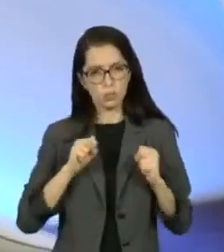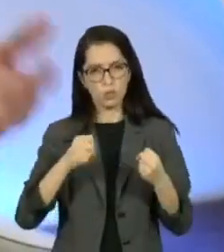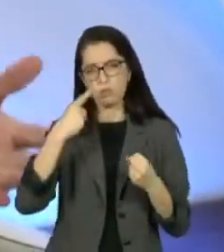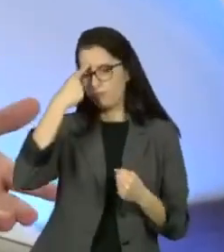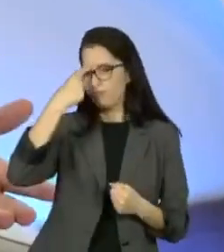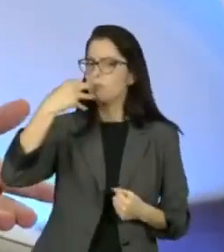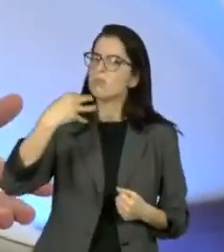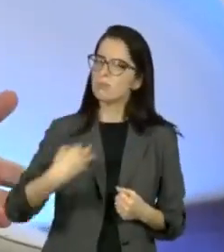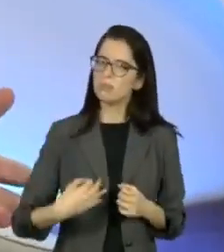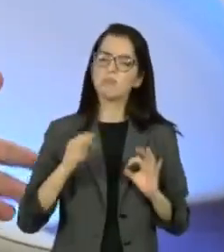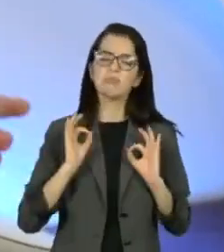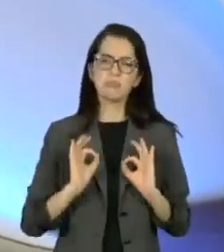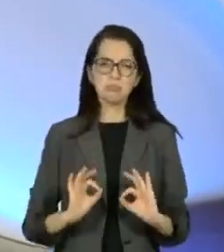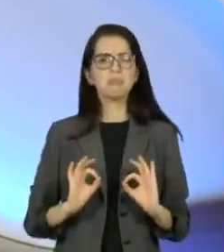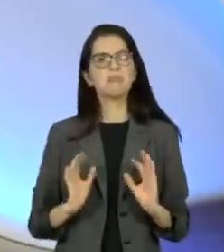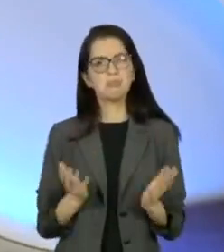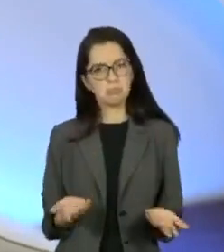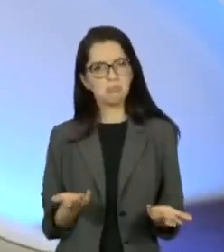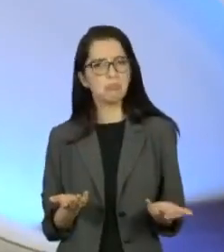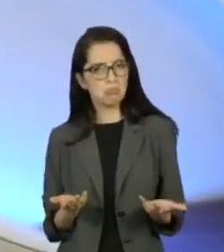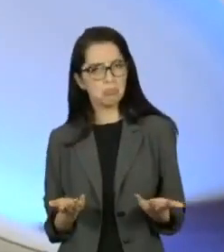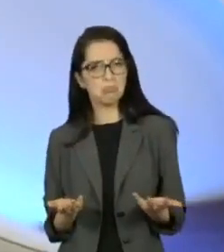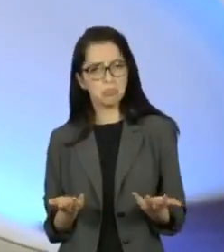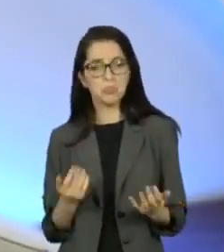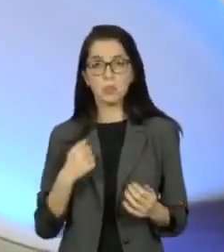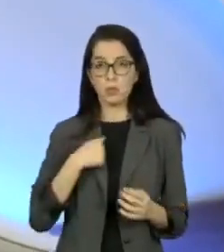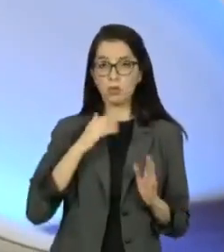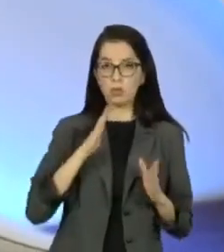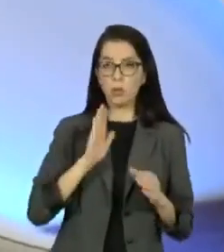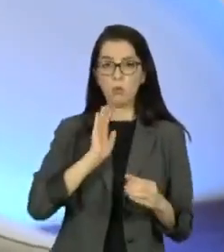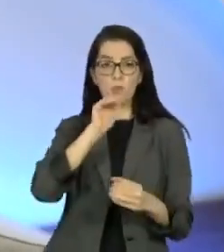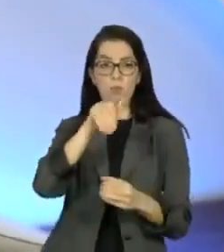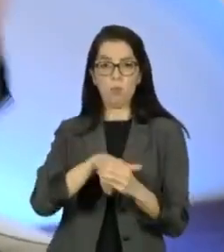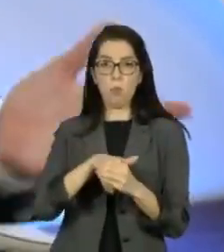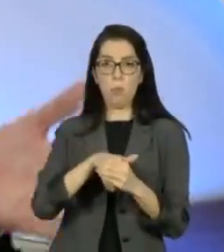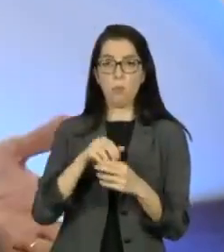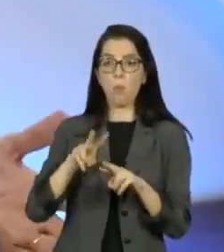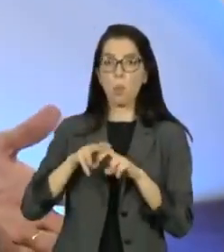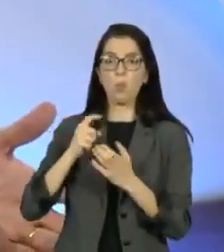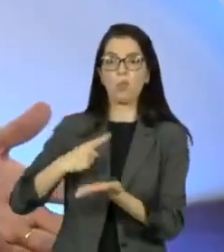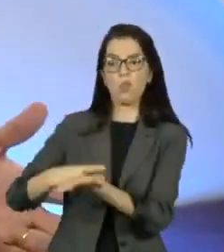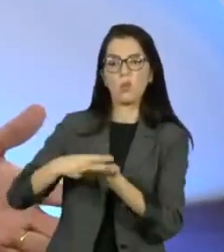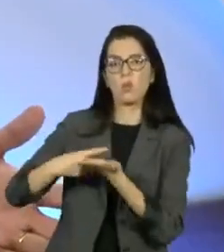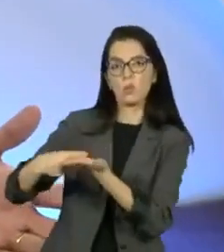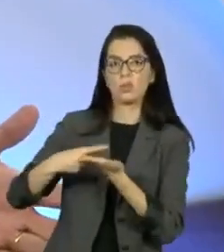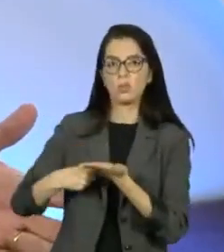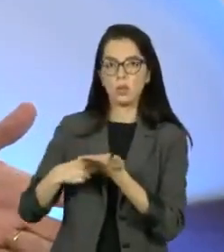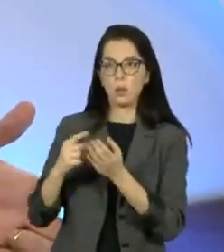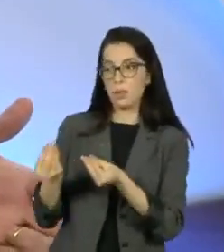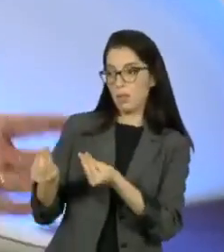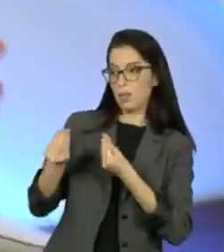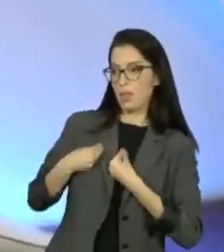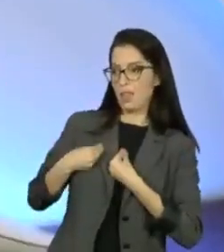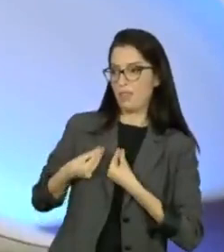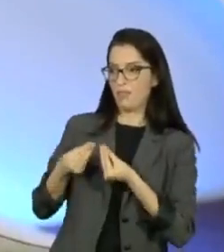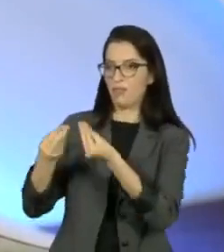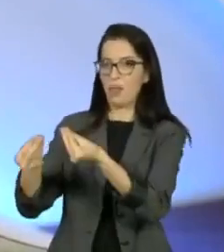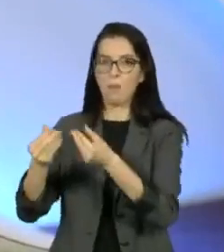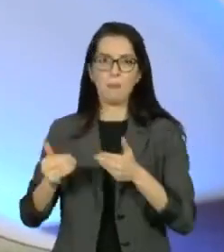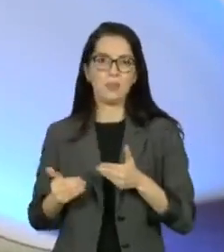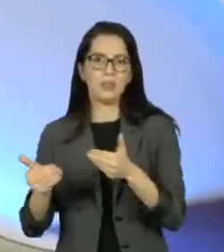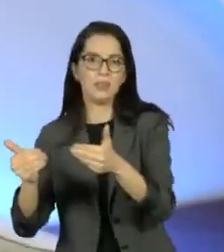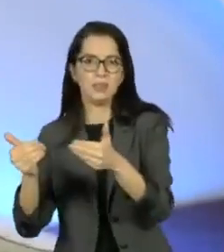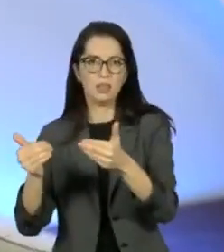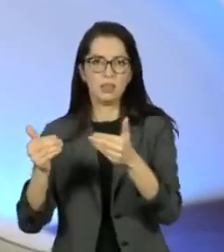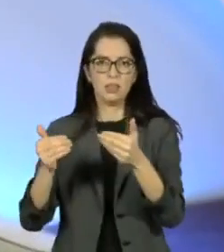não fiz nenhuma votação em troca de cargos ou em troca de emendas parlamentares. Nós